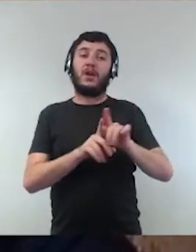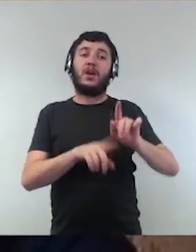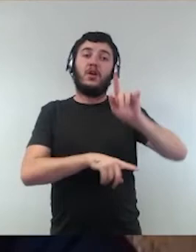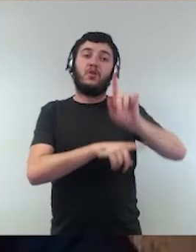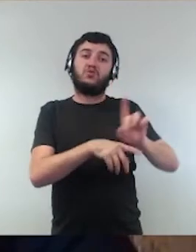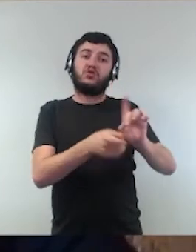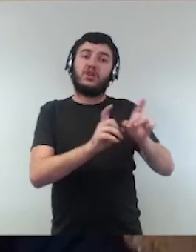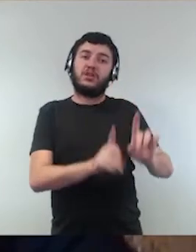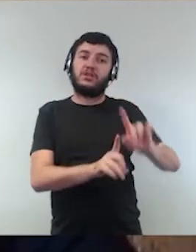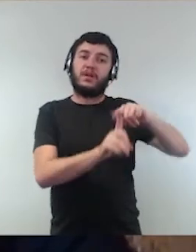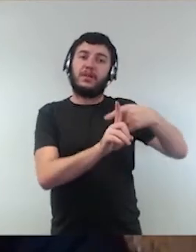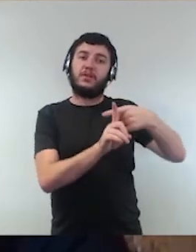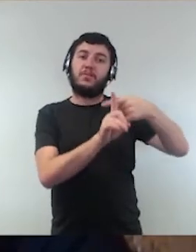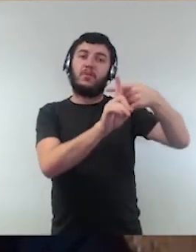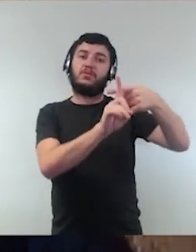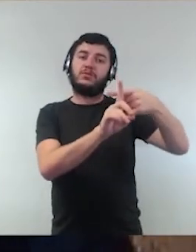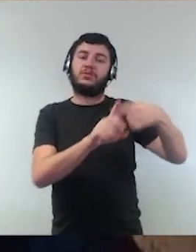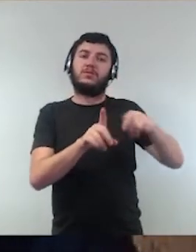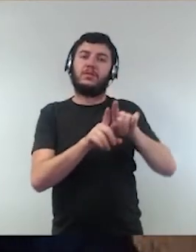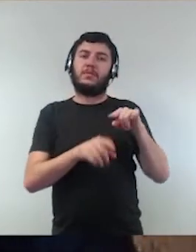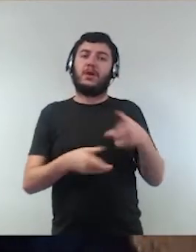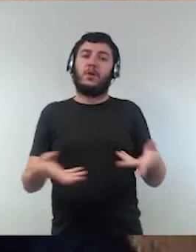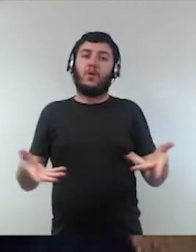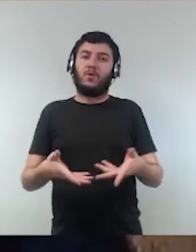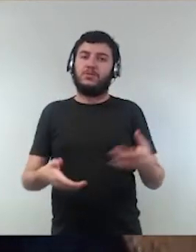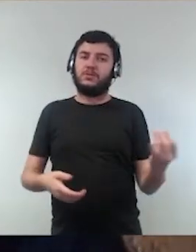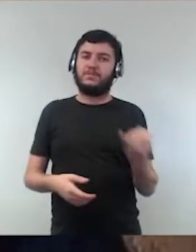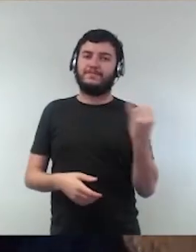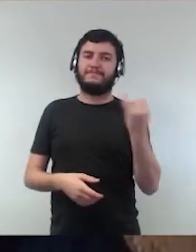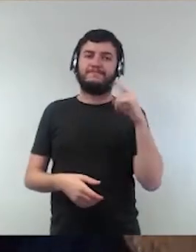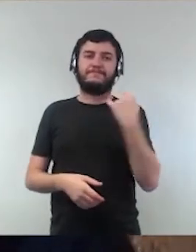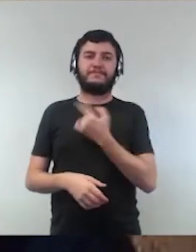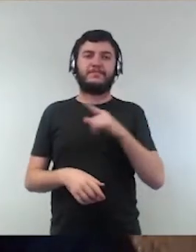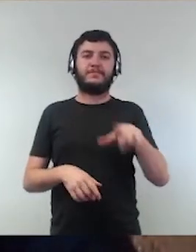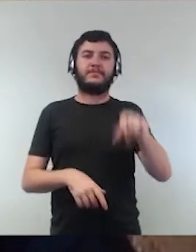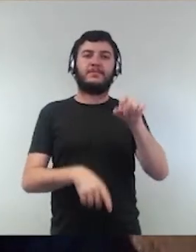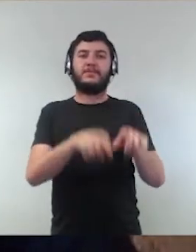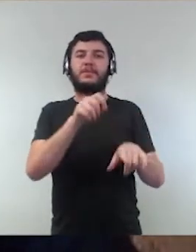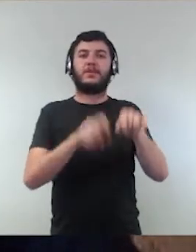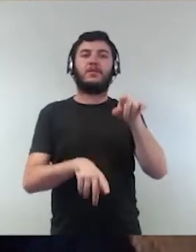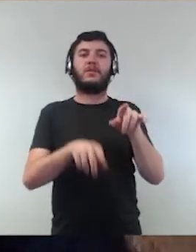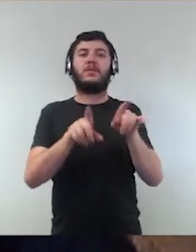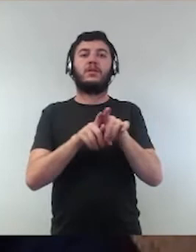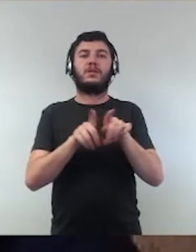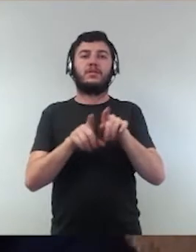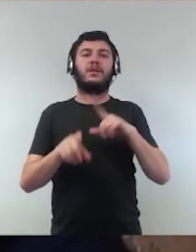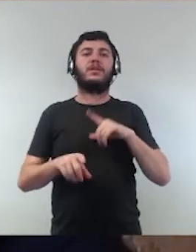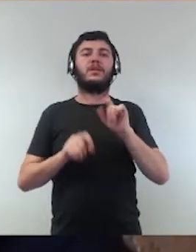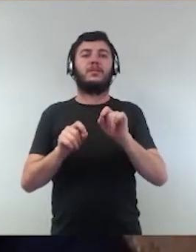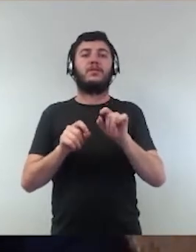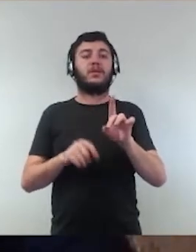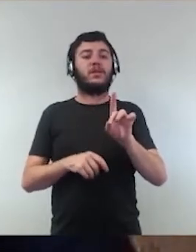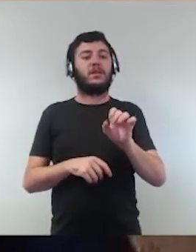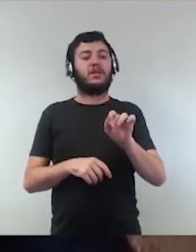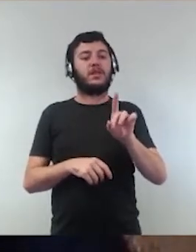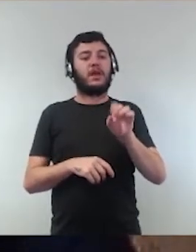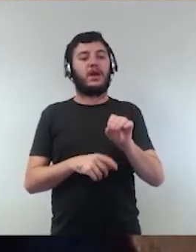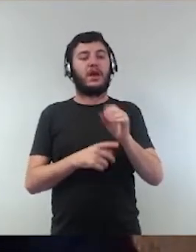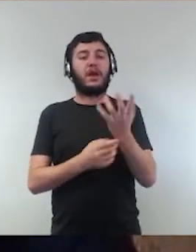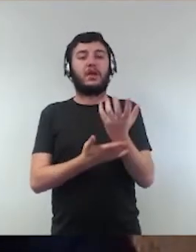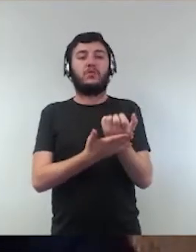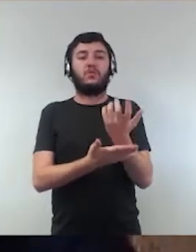nós tenhamos possibilidade de escolher objetivamente e optar por termos dados compartilhados,